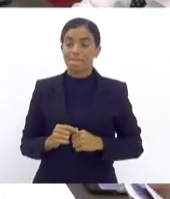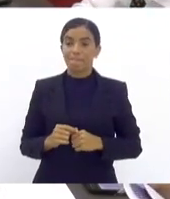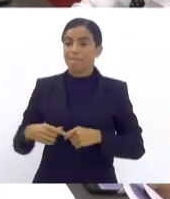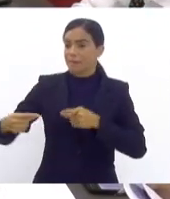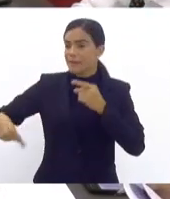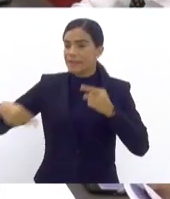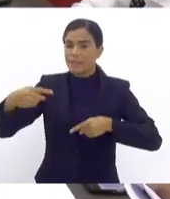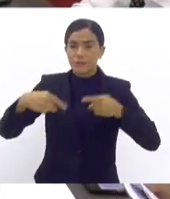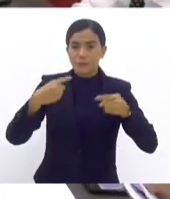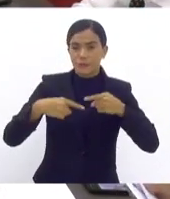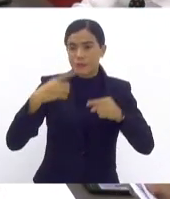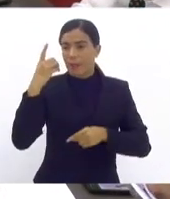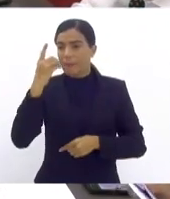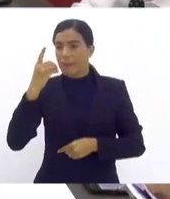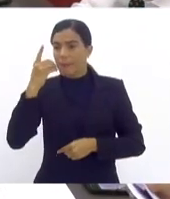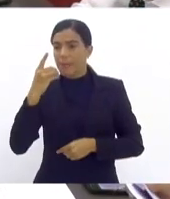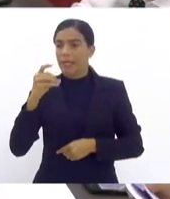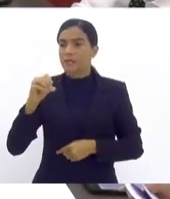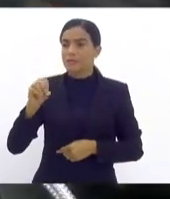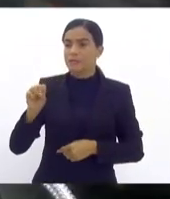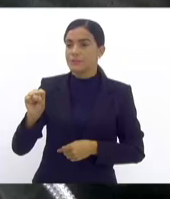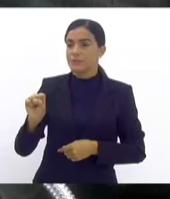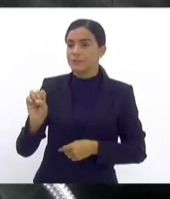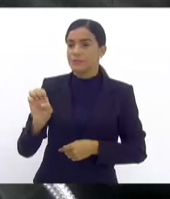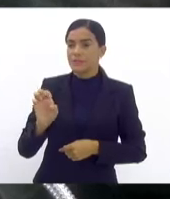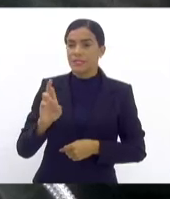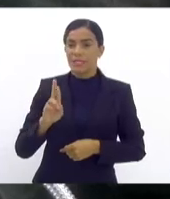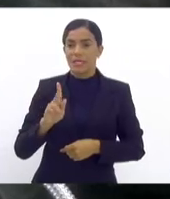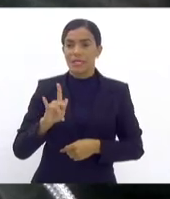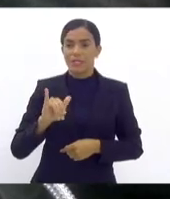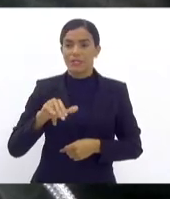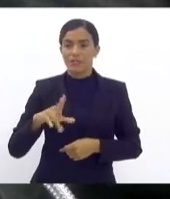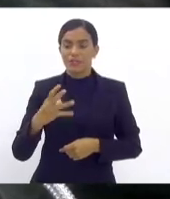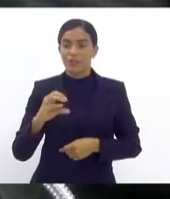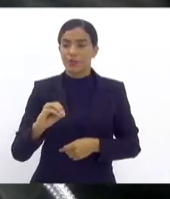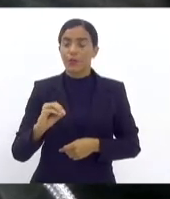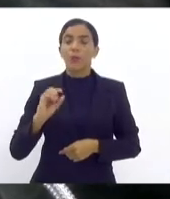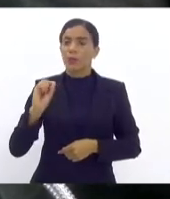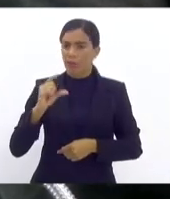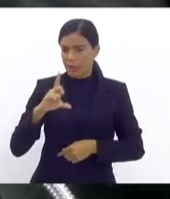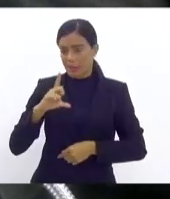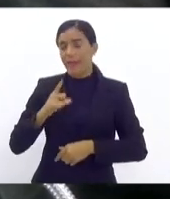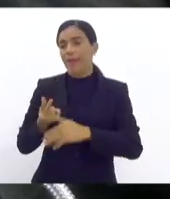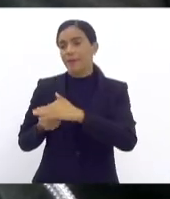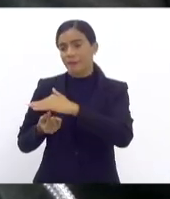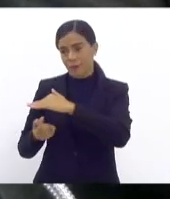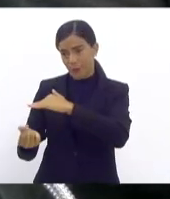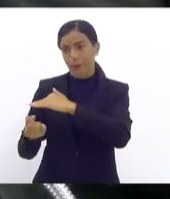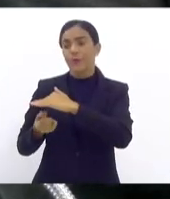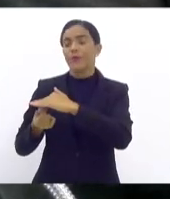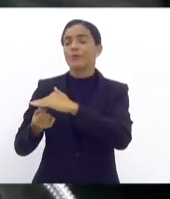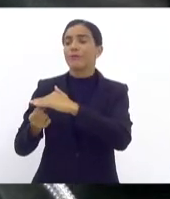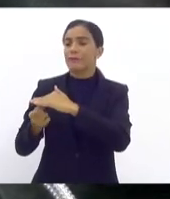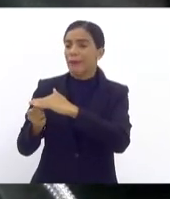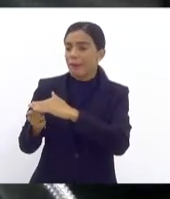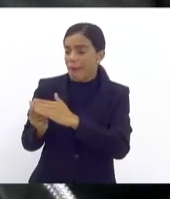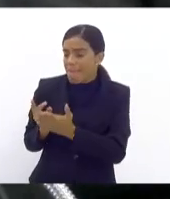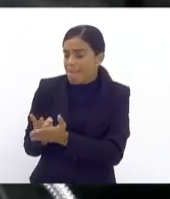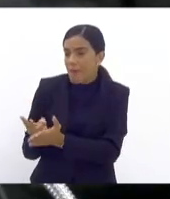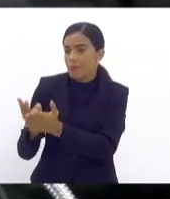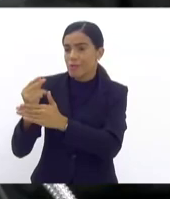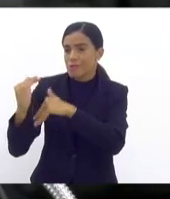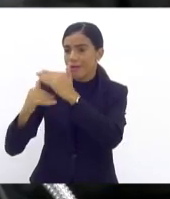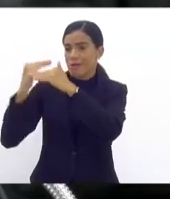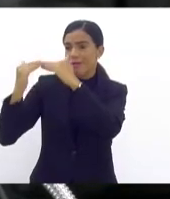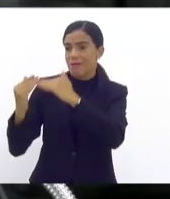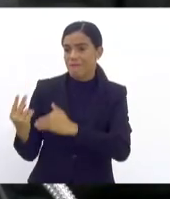discuti aqui com o deputado doutor Serginho, que já existe o Fundo de Manutenção e Desenvolvimento da Educação Básica e de Valorização